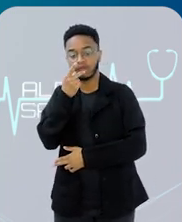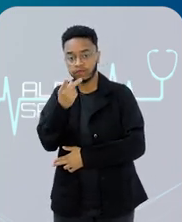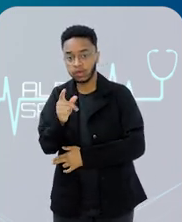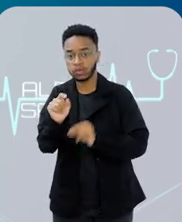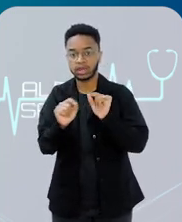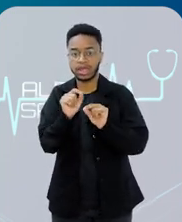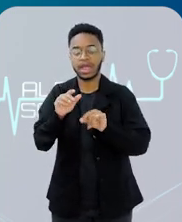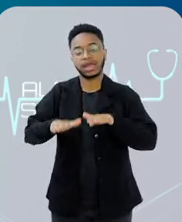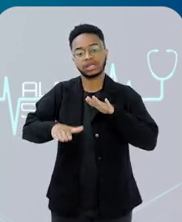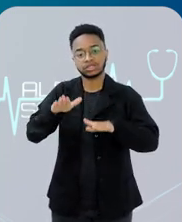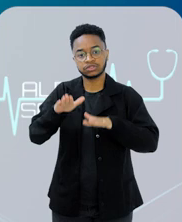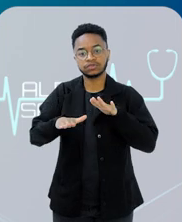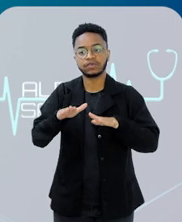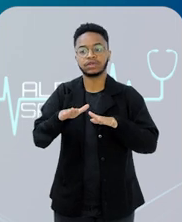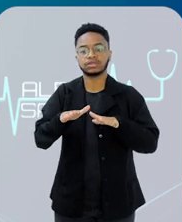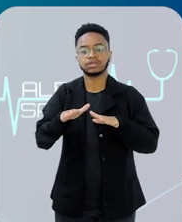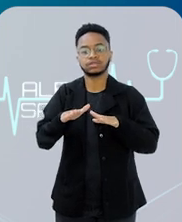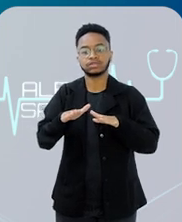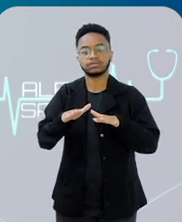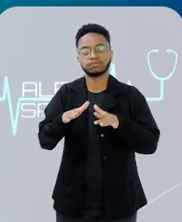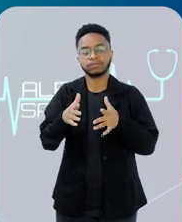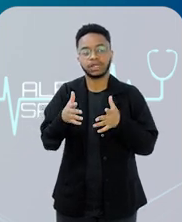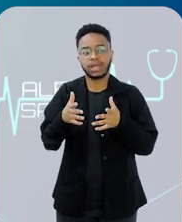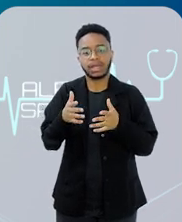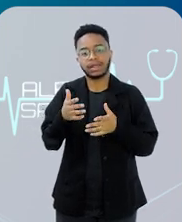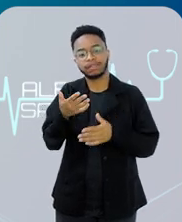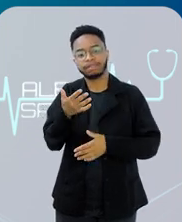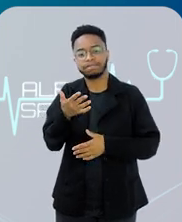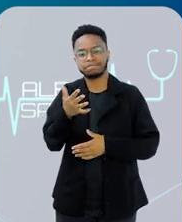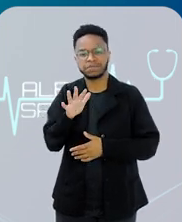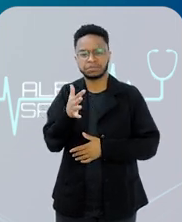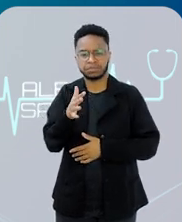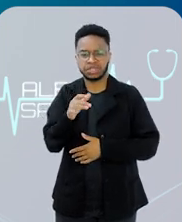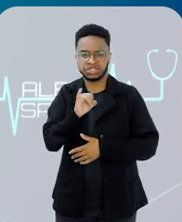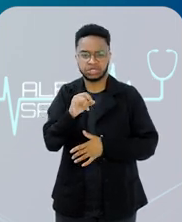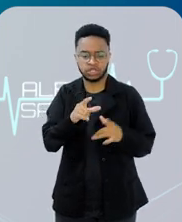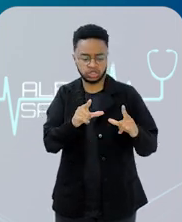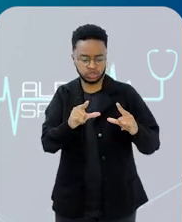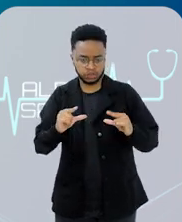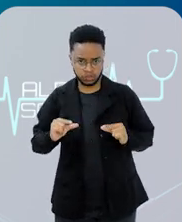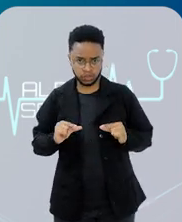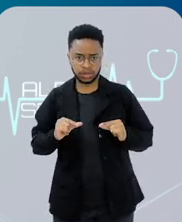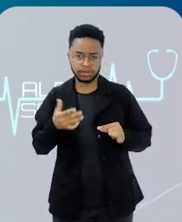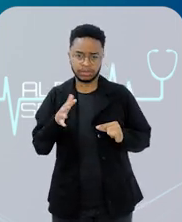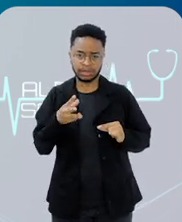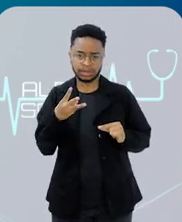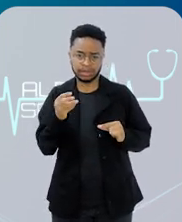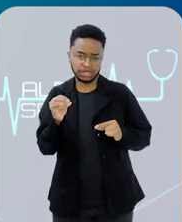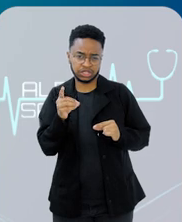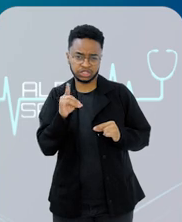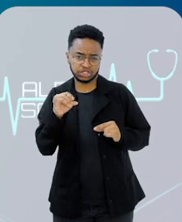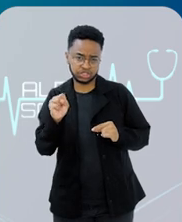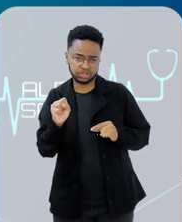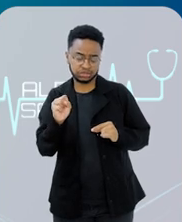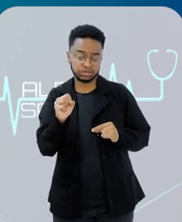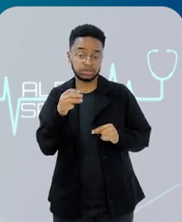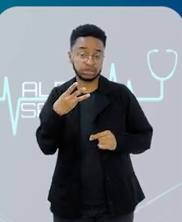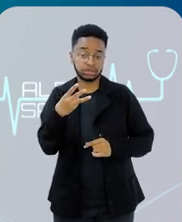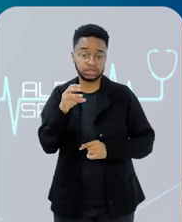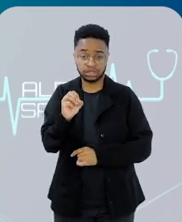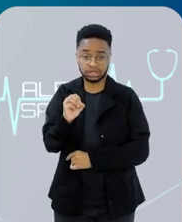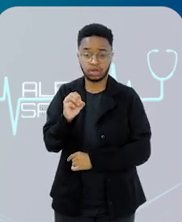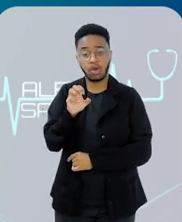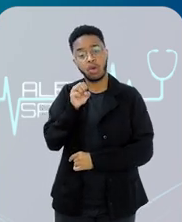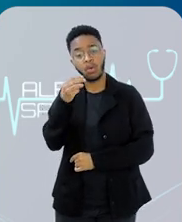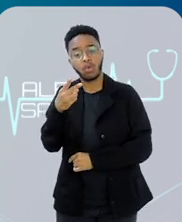acaba retornando. Por volta de. Dependendo da redução, reduções maiores, por volta de 30,